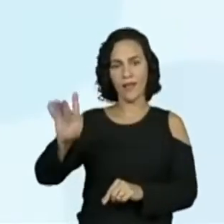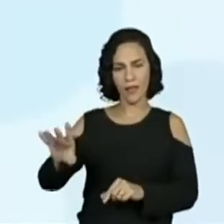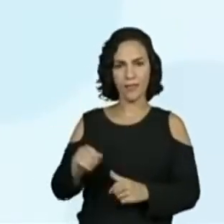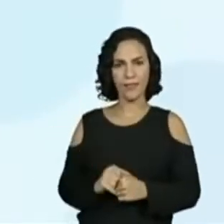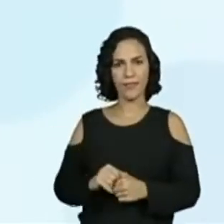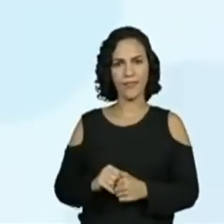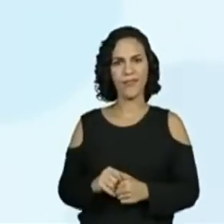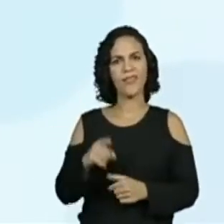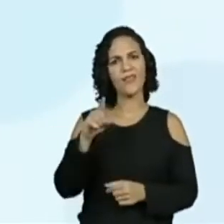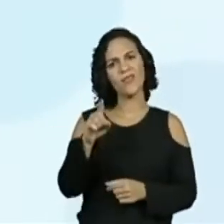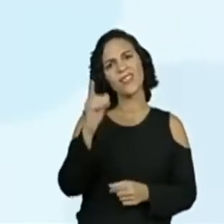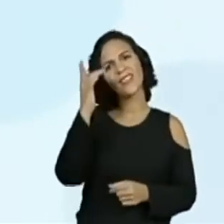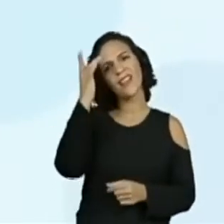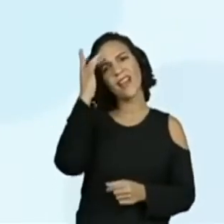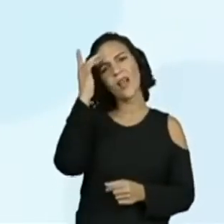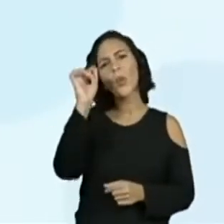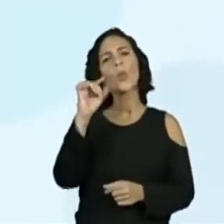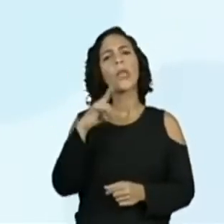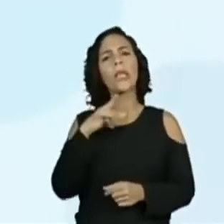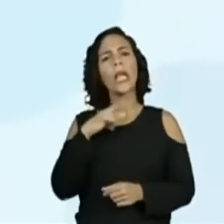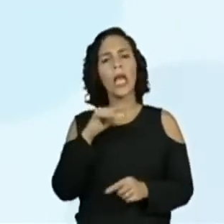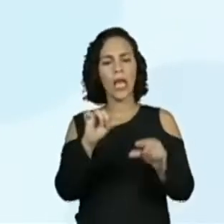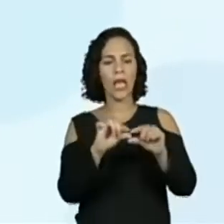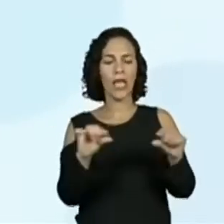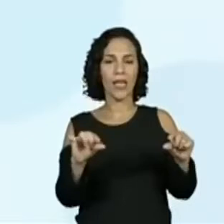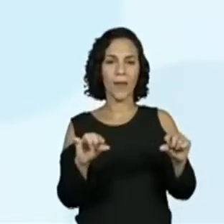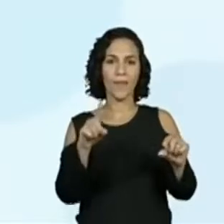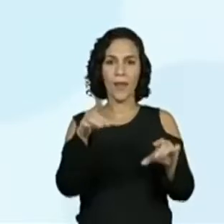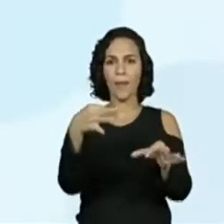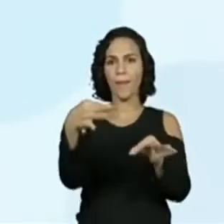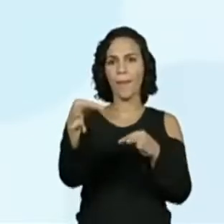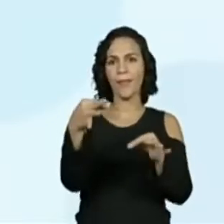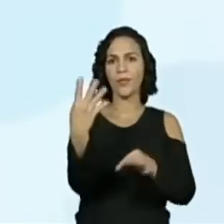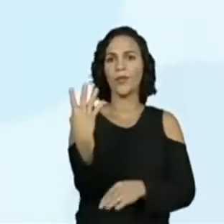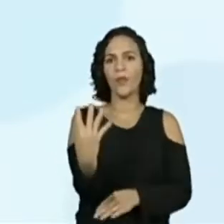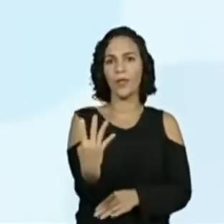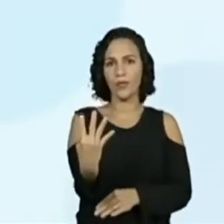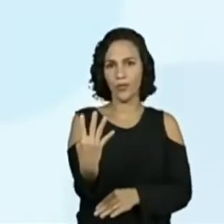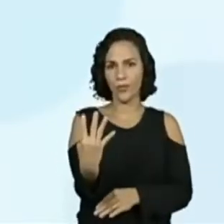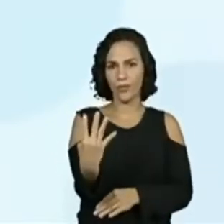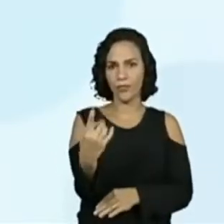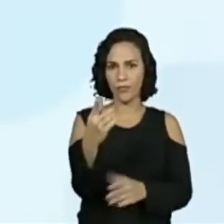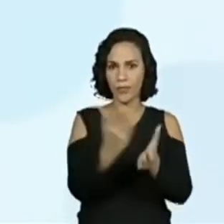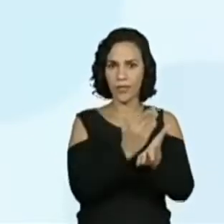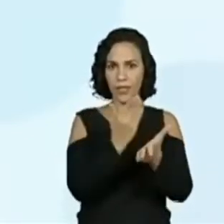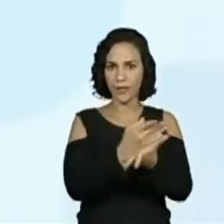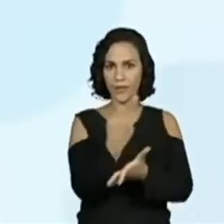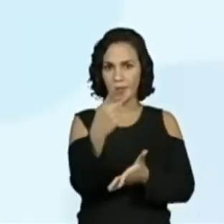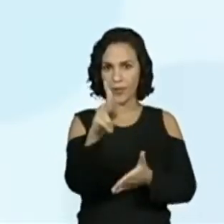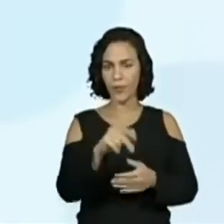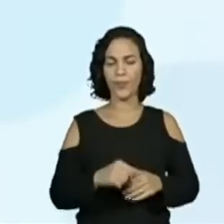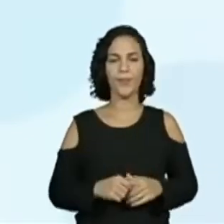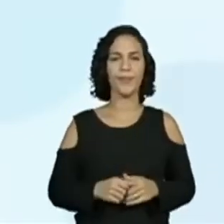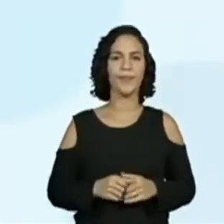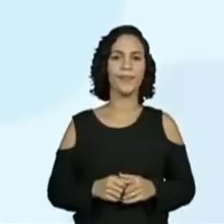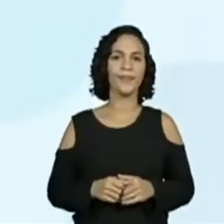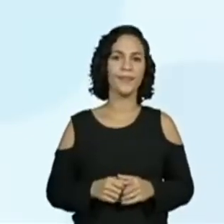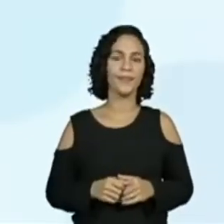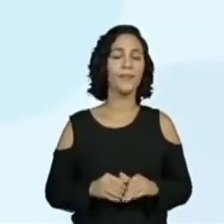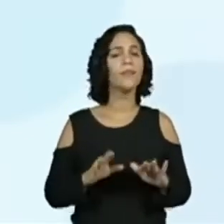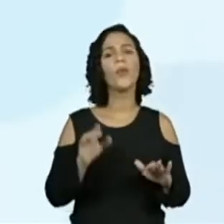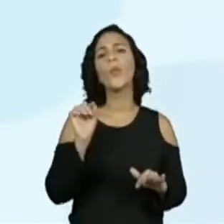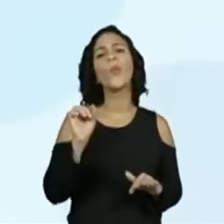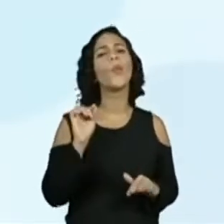que pode estar escrito? E aí está na página 4 essa atividade, tá? O que será que